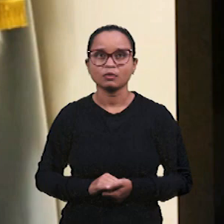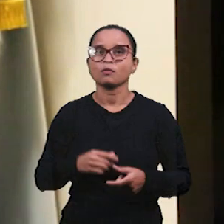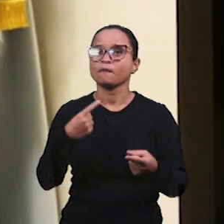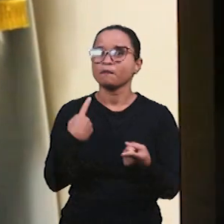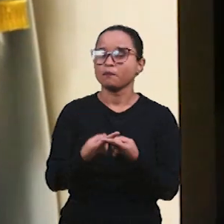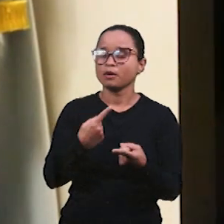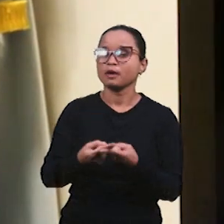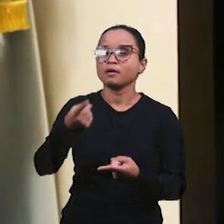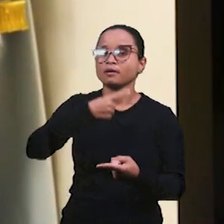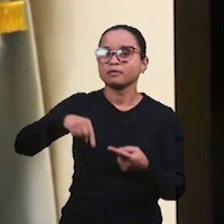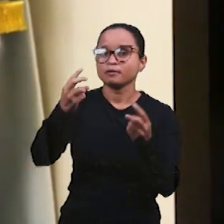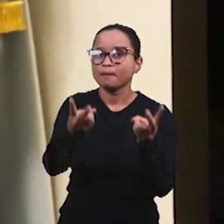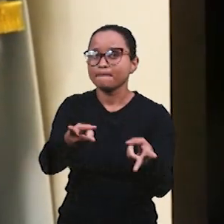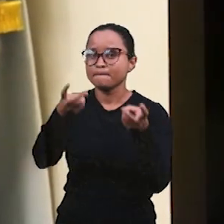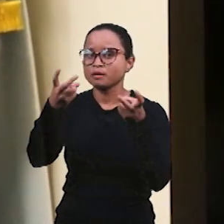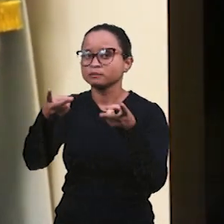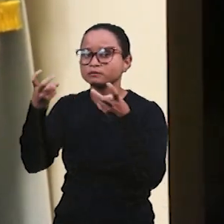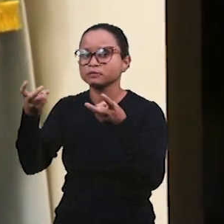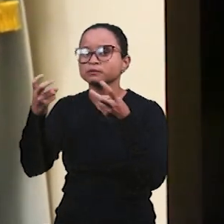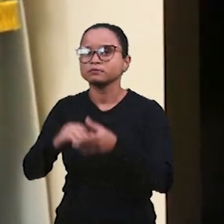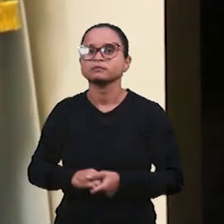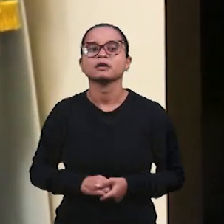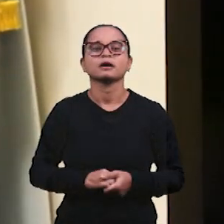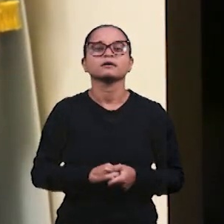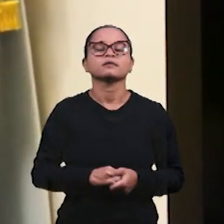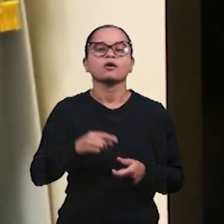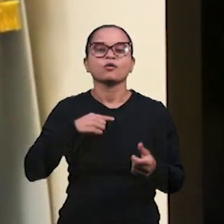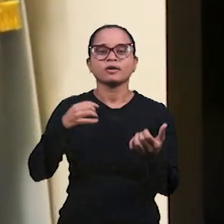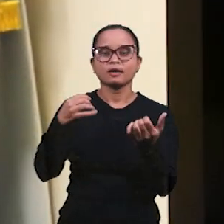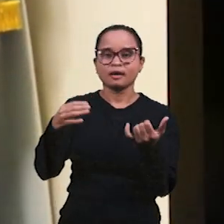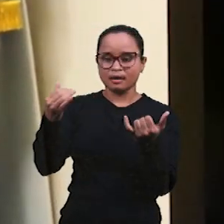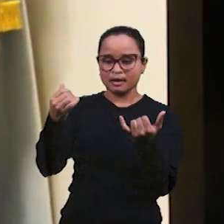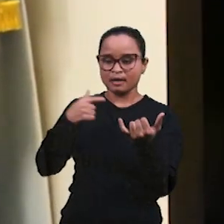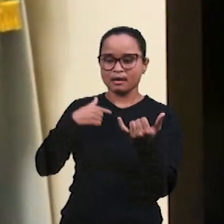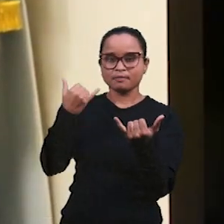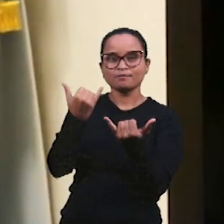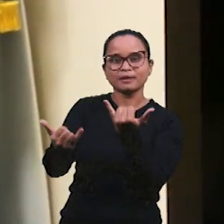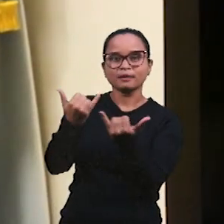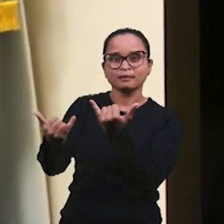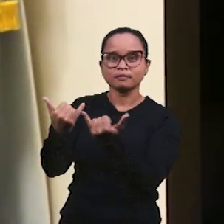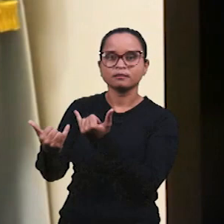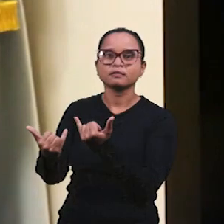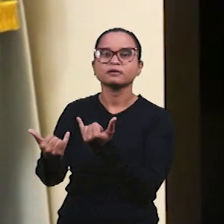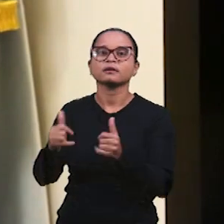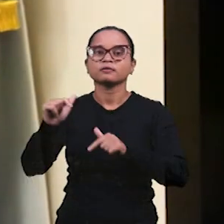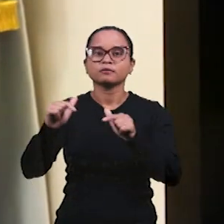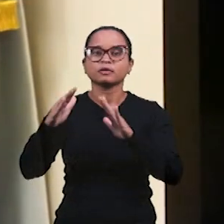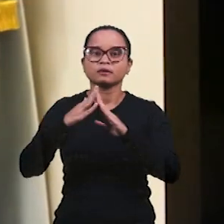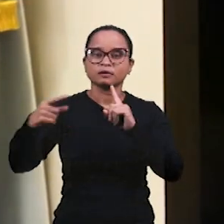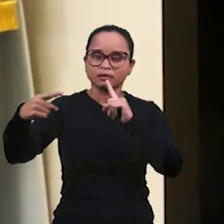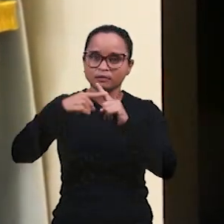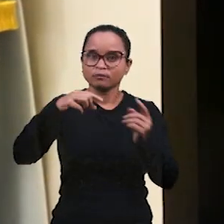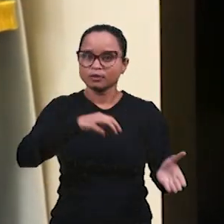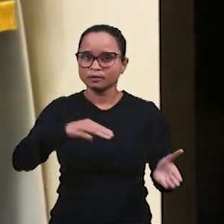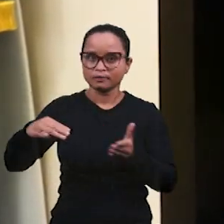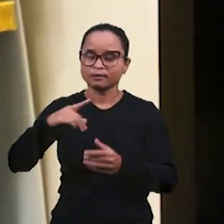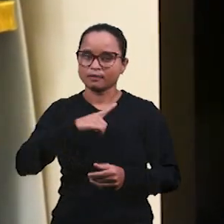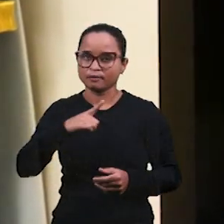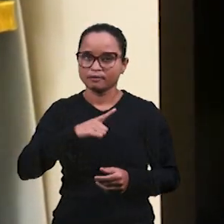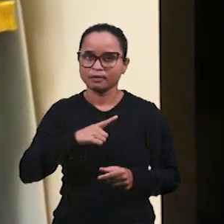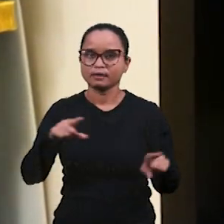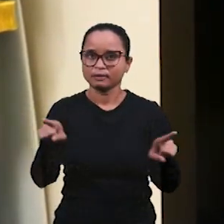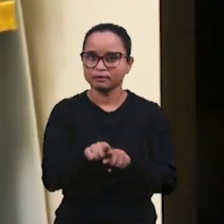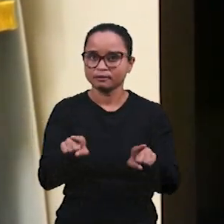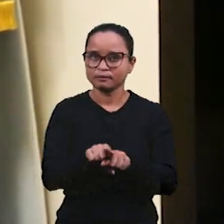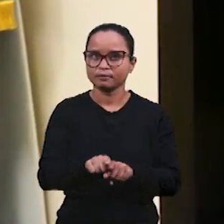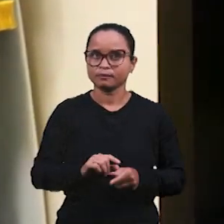nós identificamos aí muitas semelhanças, muitas similaridades com o trabalho que a igreja realiza, e entendemos que